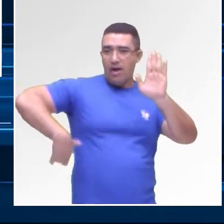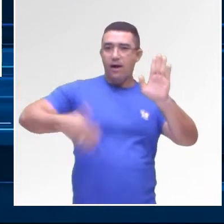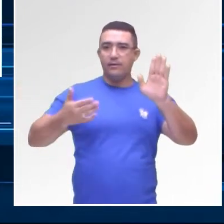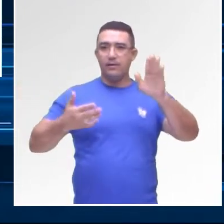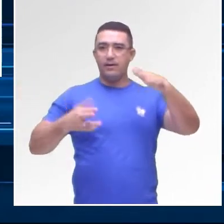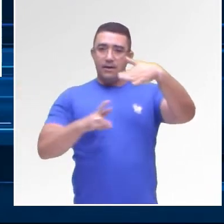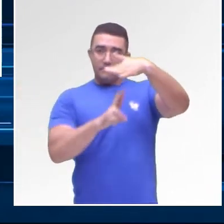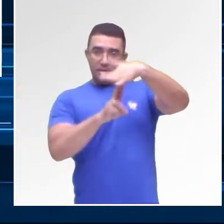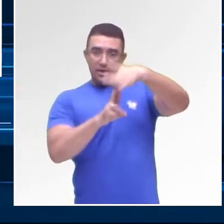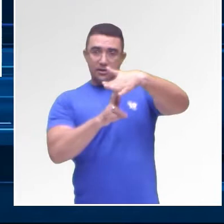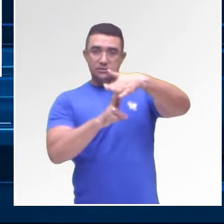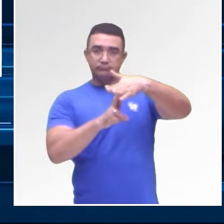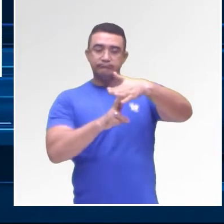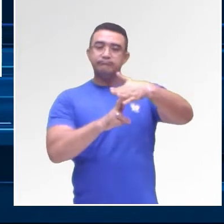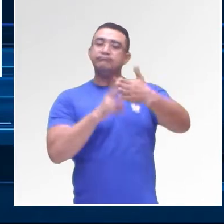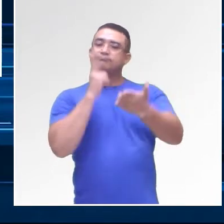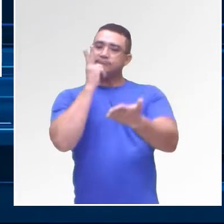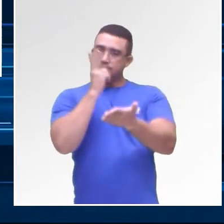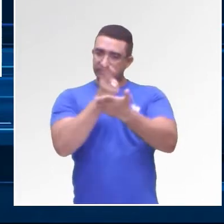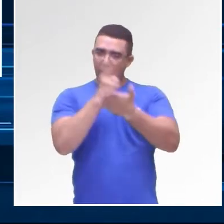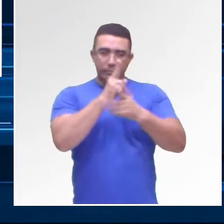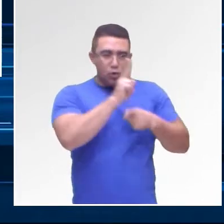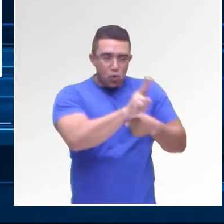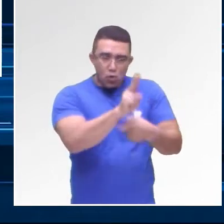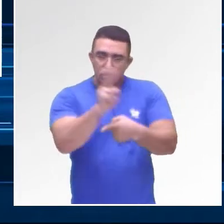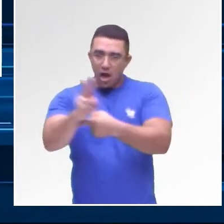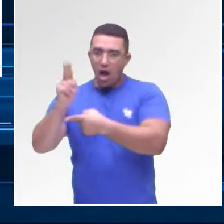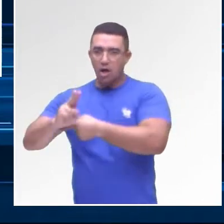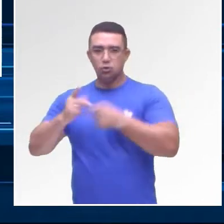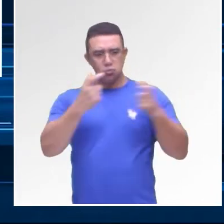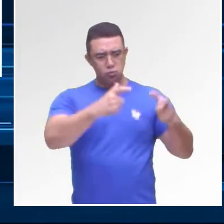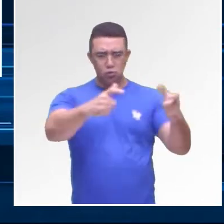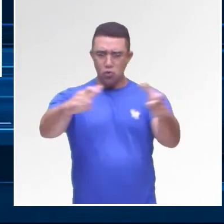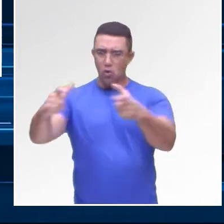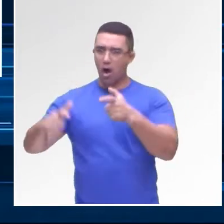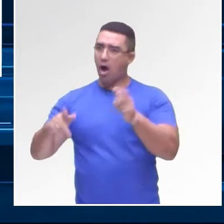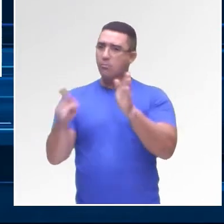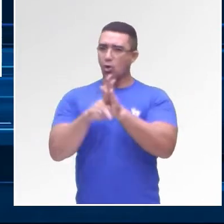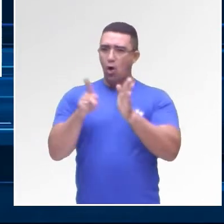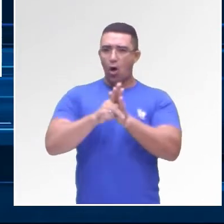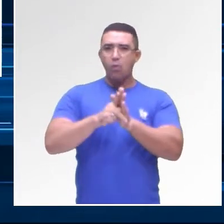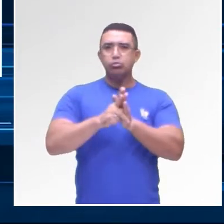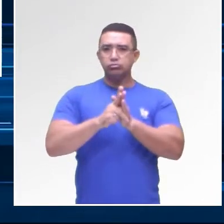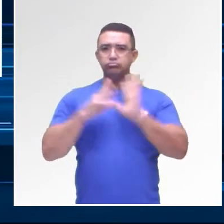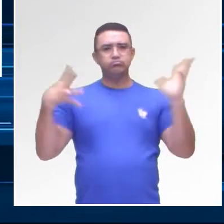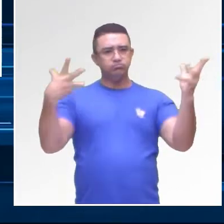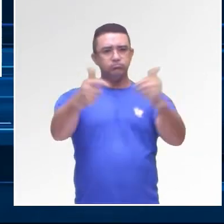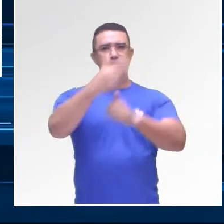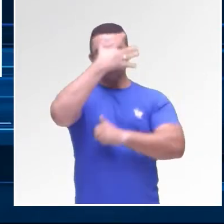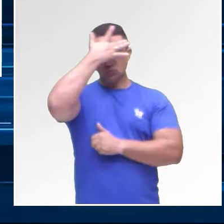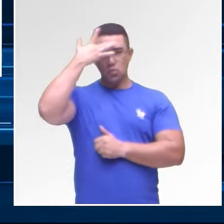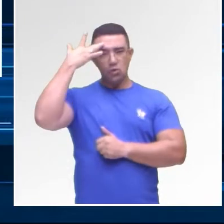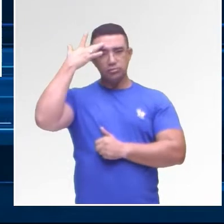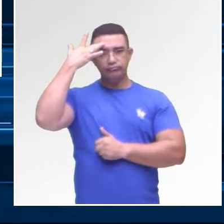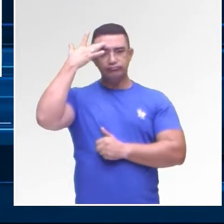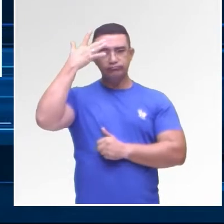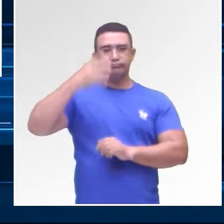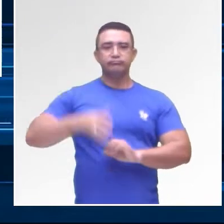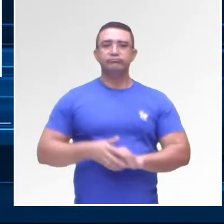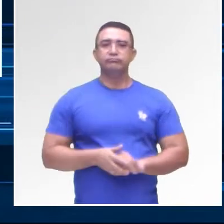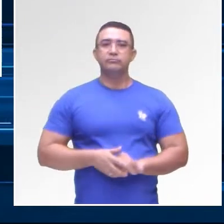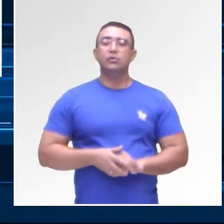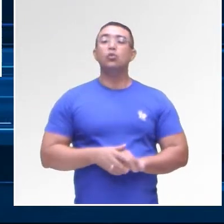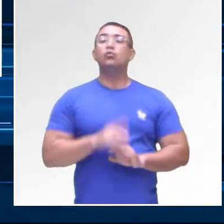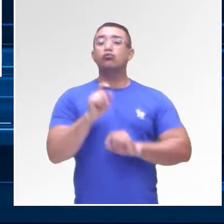cuidando desses espaços, que é de convívio comum, que é do convívio de todos. Lembrem-se, para que a gente tenha um